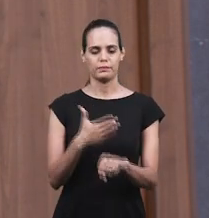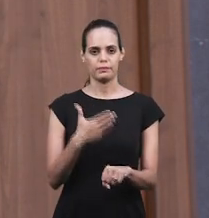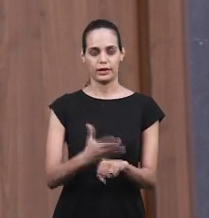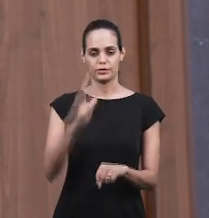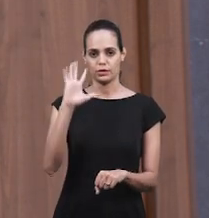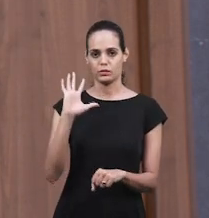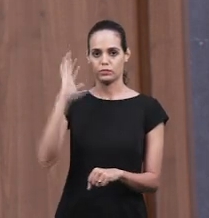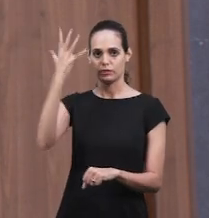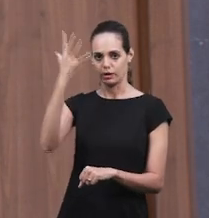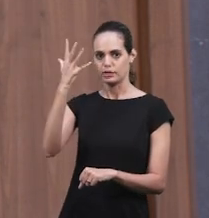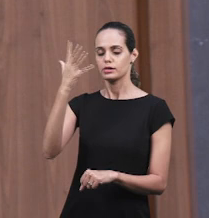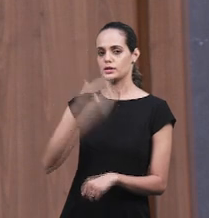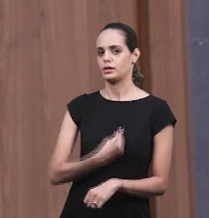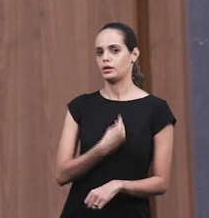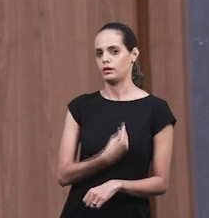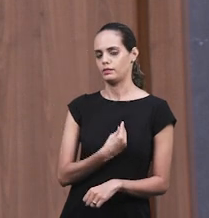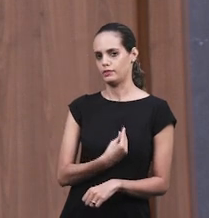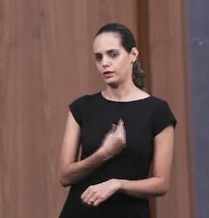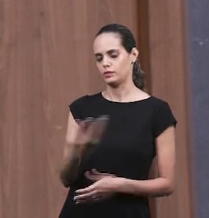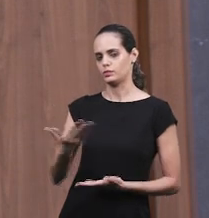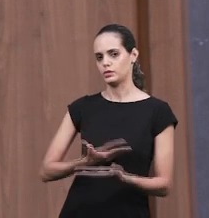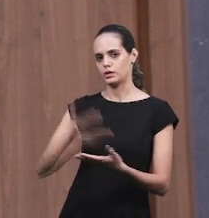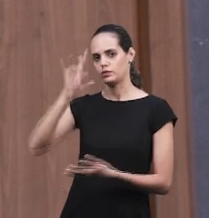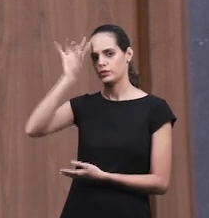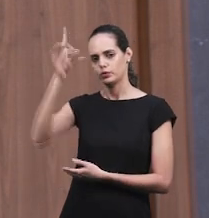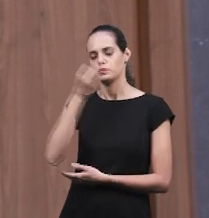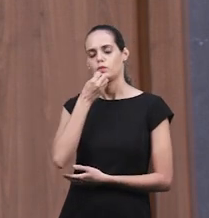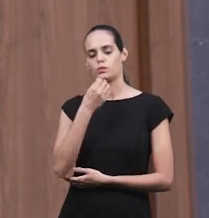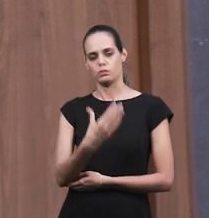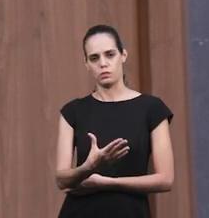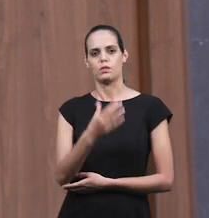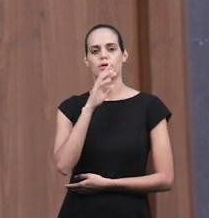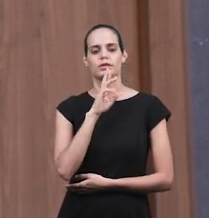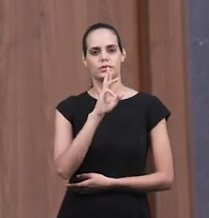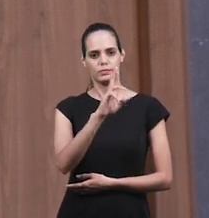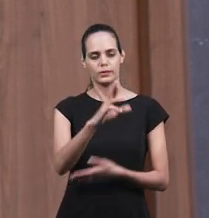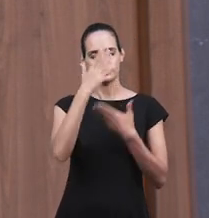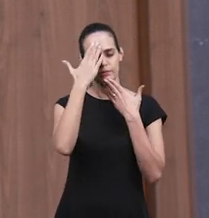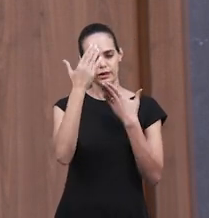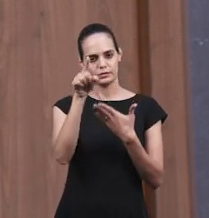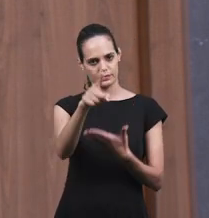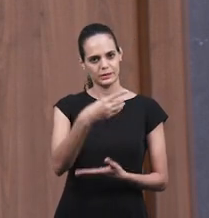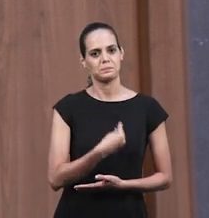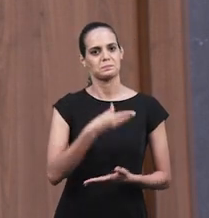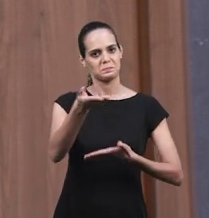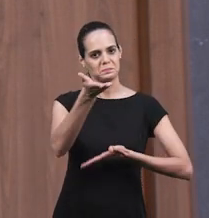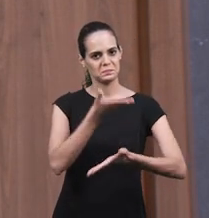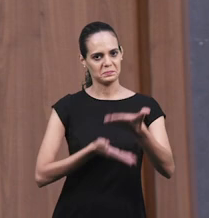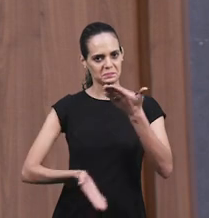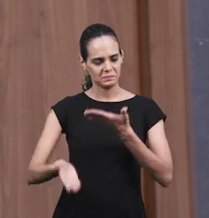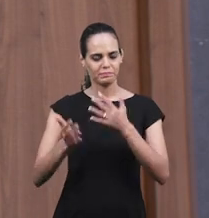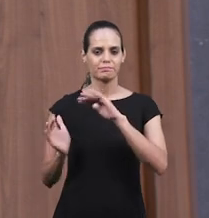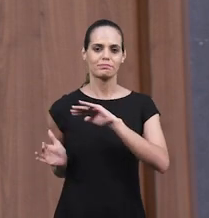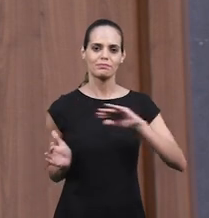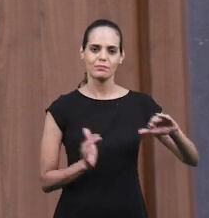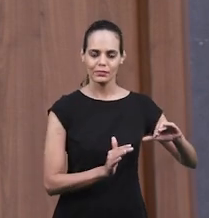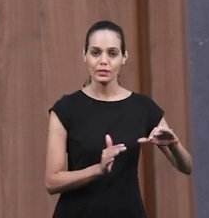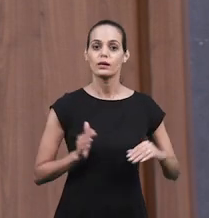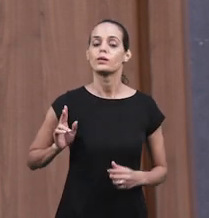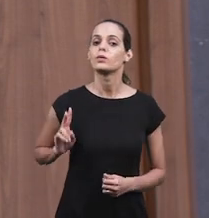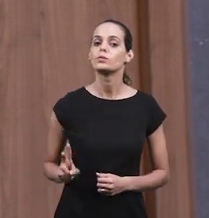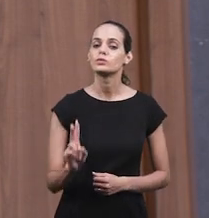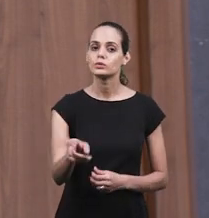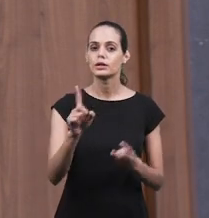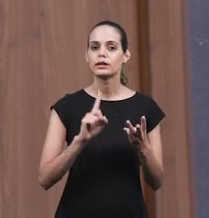dá na prática, na vida do crente. Muito bem colocado pelo irmão. Muito obrigado pela sua participação. Agora vamos